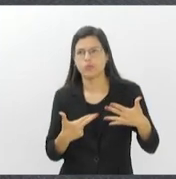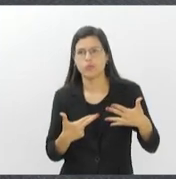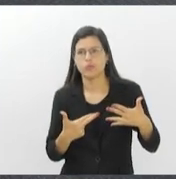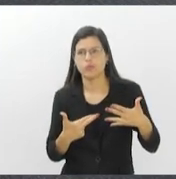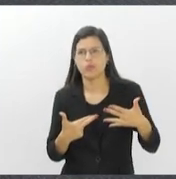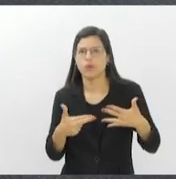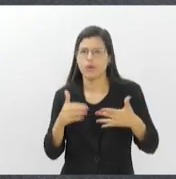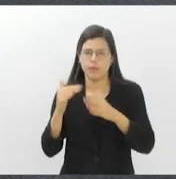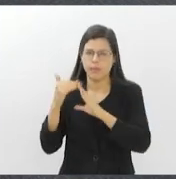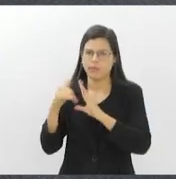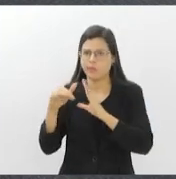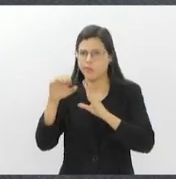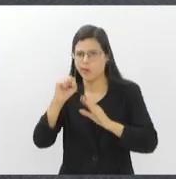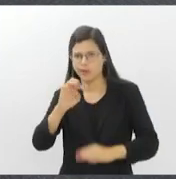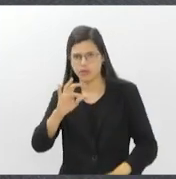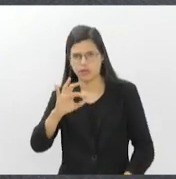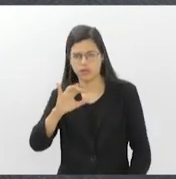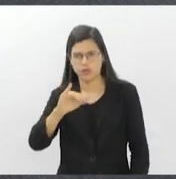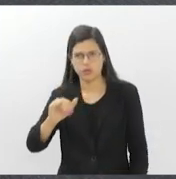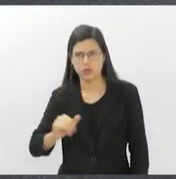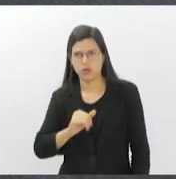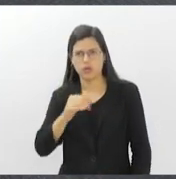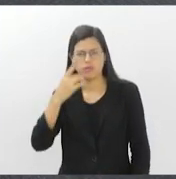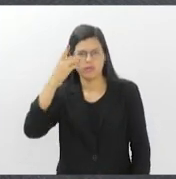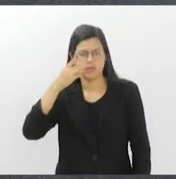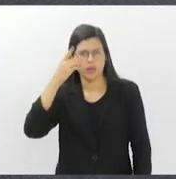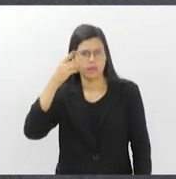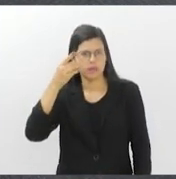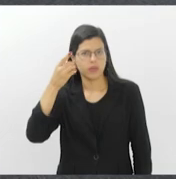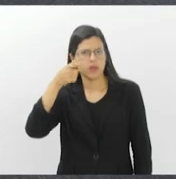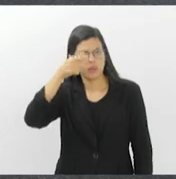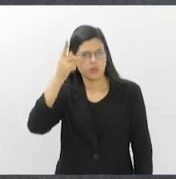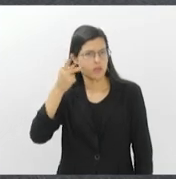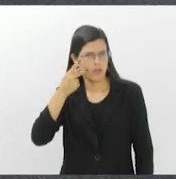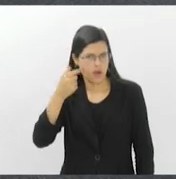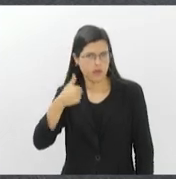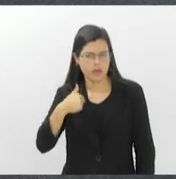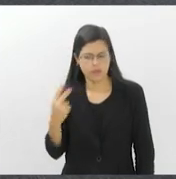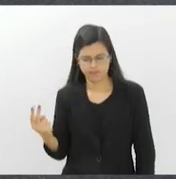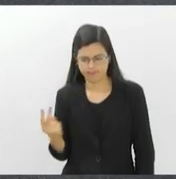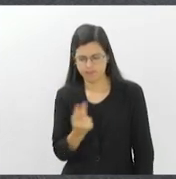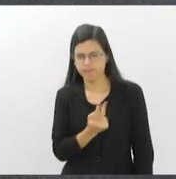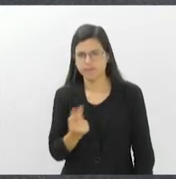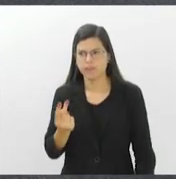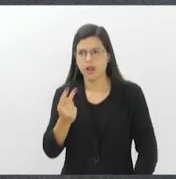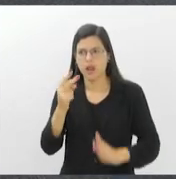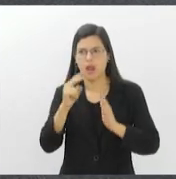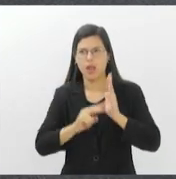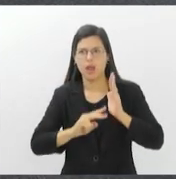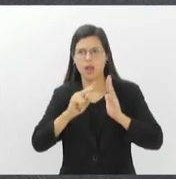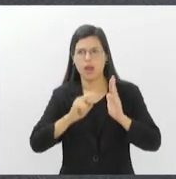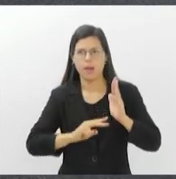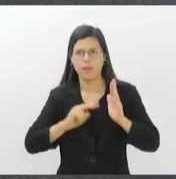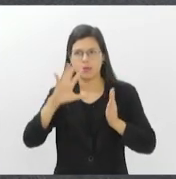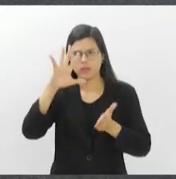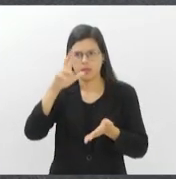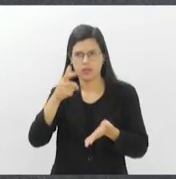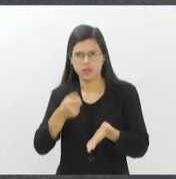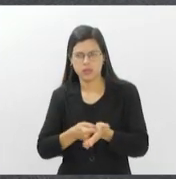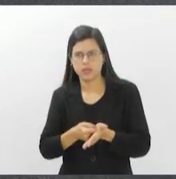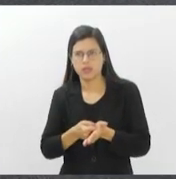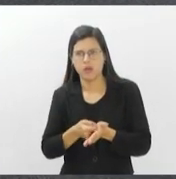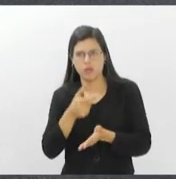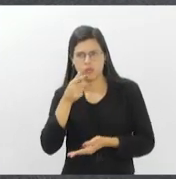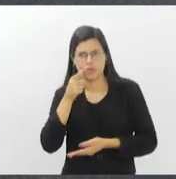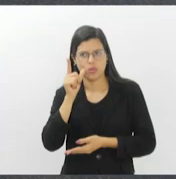STJ. Então, o deputado Luiz Paulo e eu tivemos a oportunidade de ler a decisão que foi dada na data de